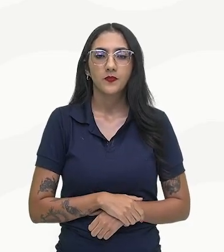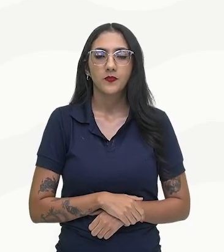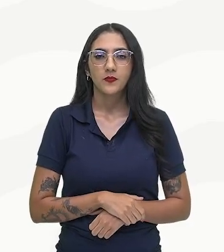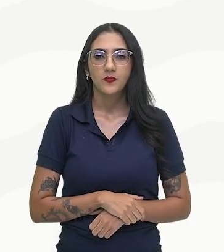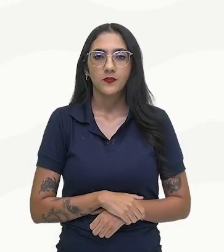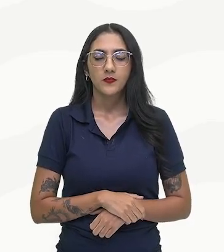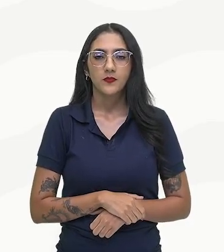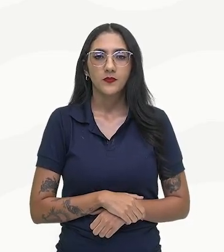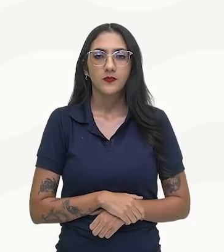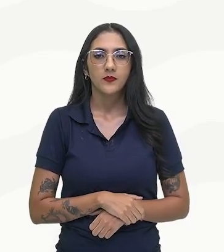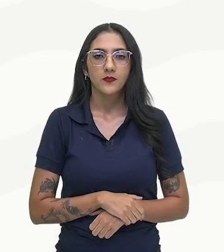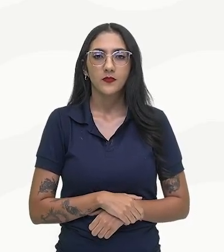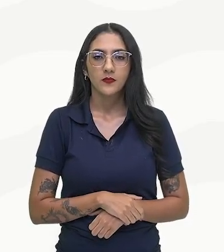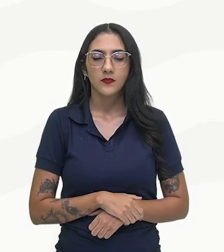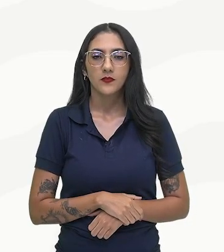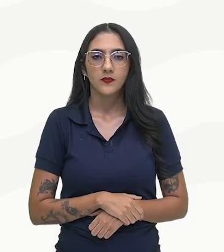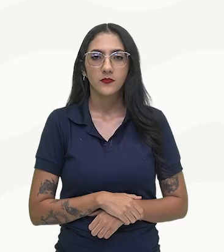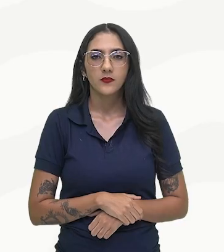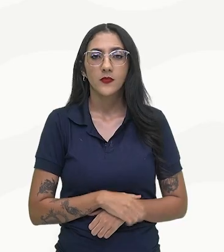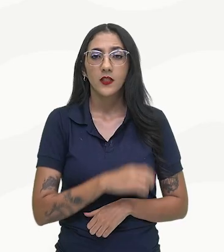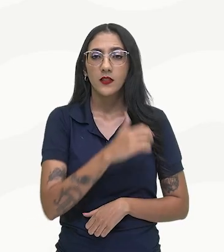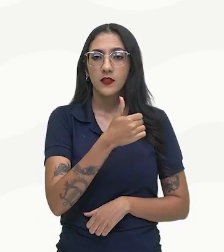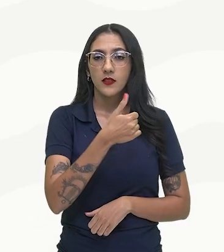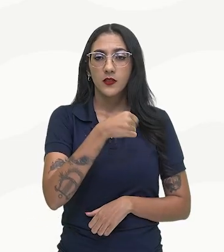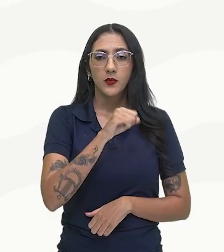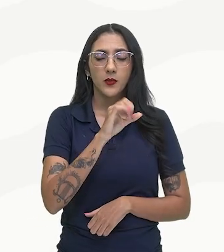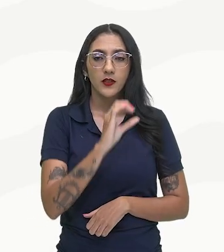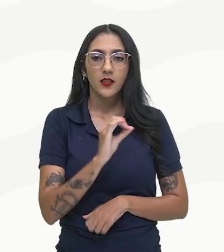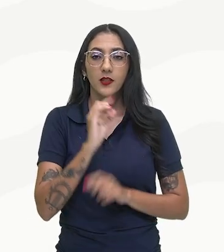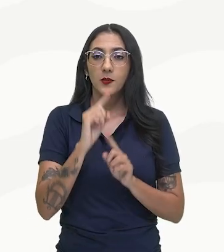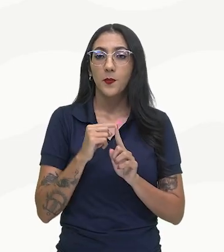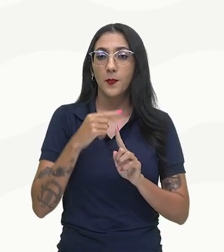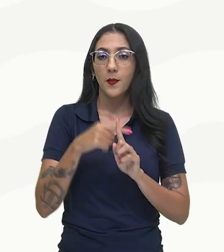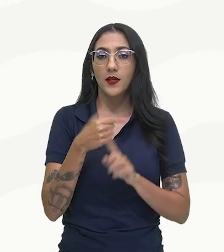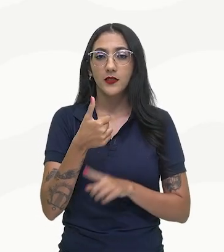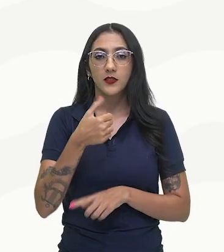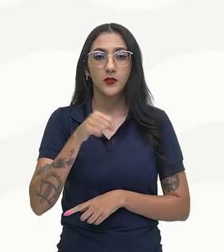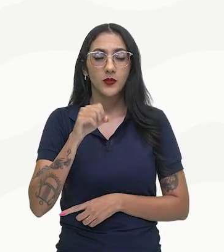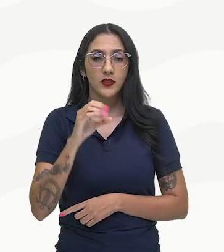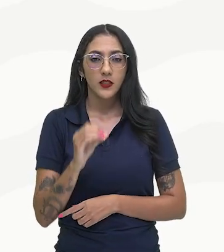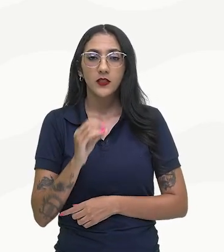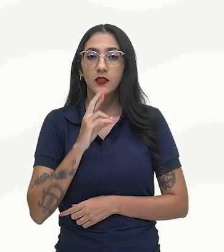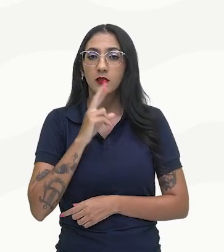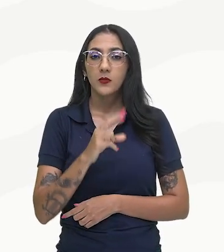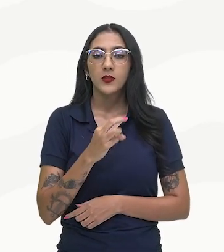100 mais 80 dá 180, 180 mais 180,